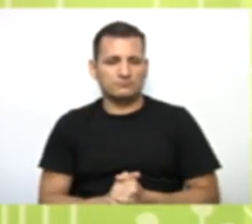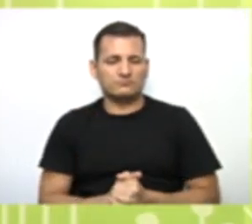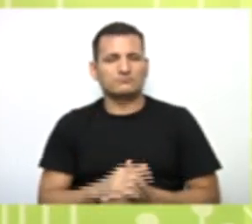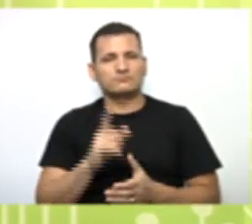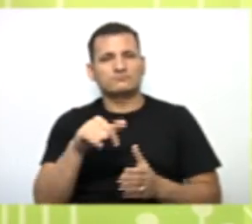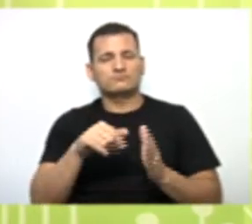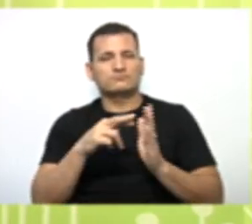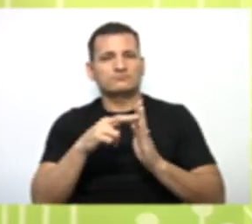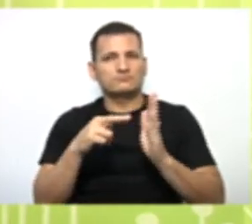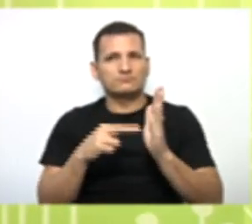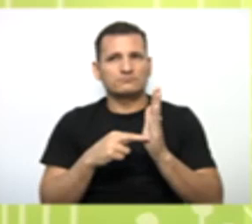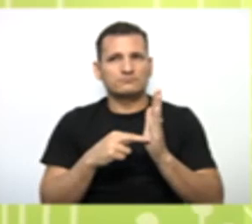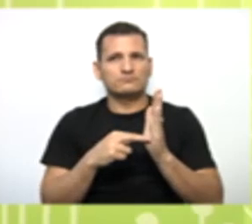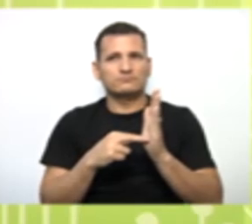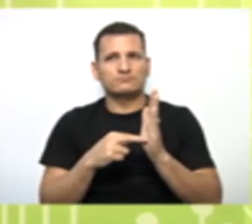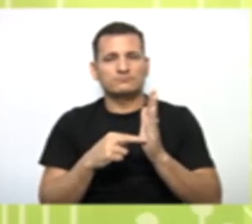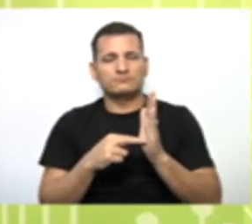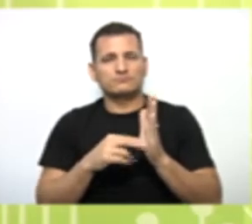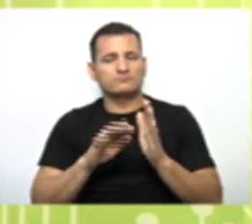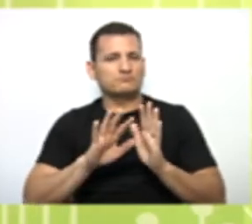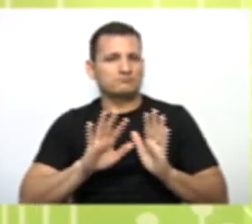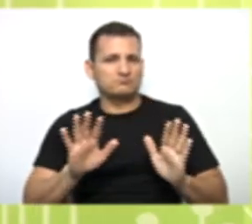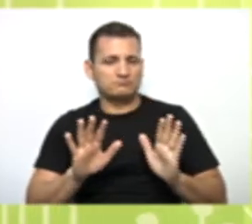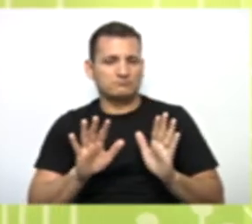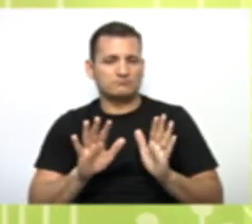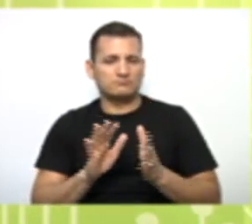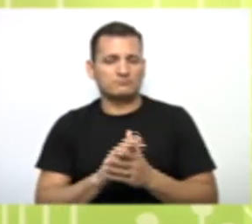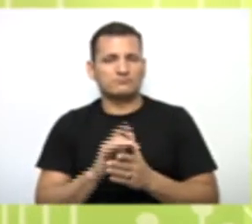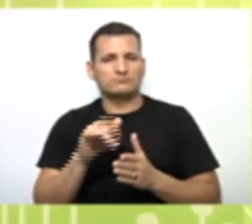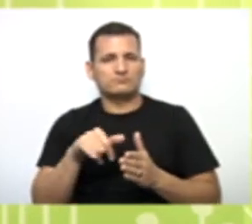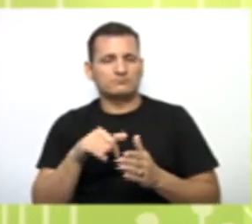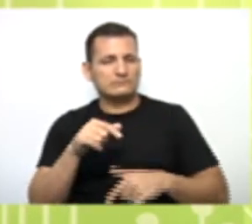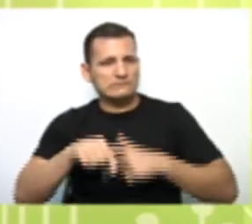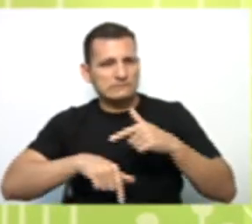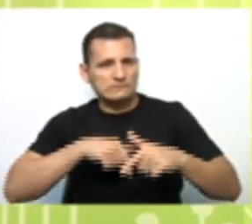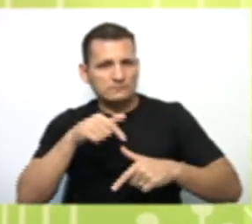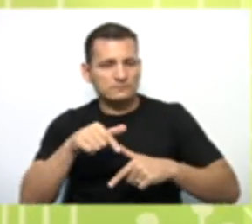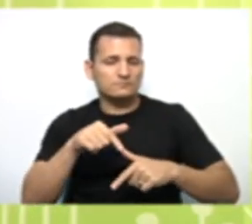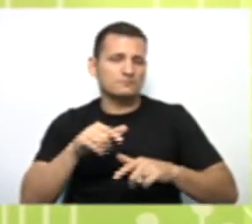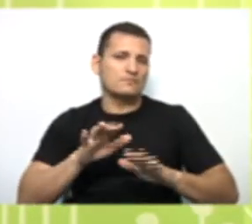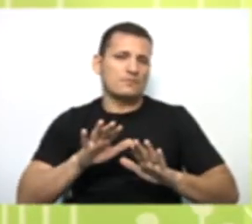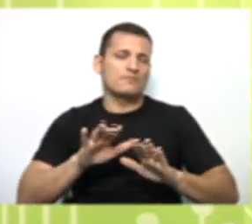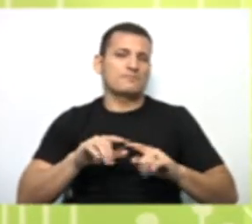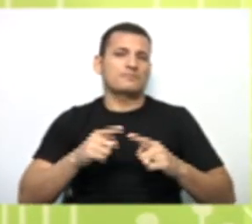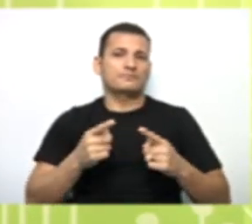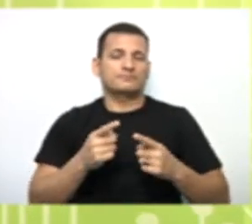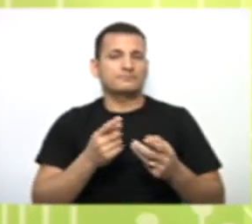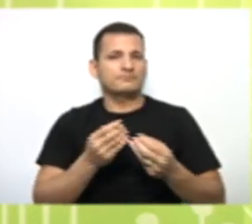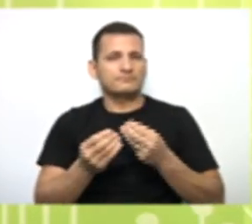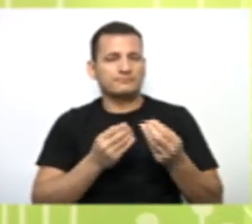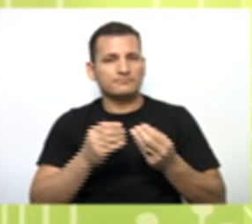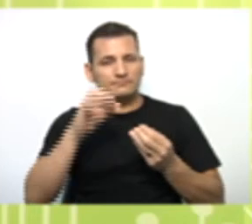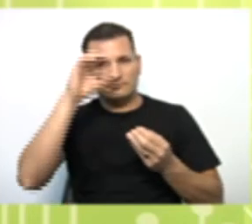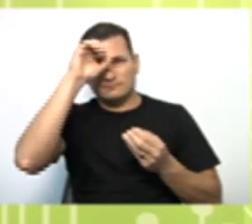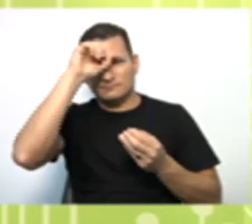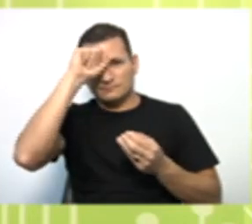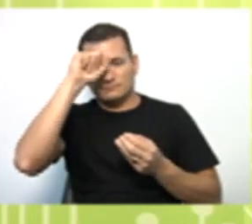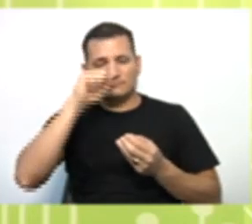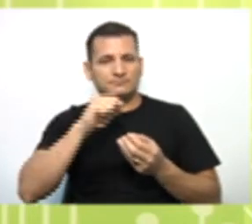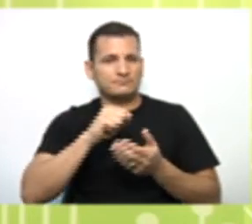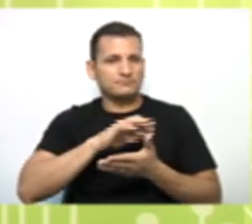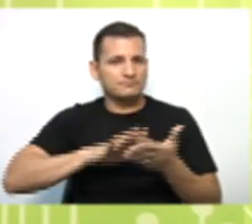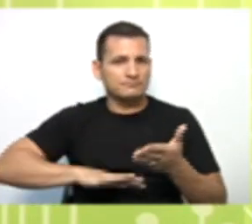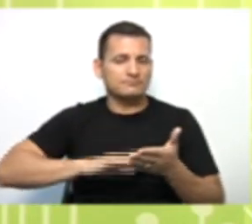Essa é a regra esse é o segredo. É um pouquinho trabalhoso? É. Mas como é que a gente vai aprender?